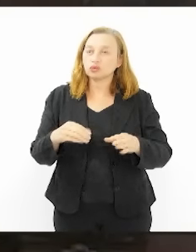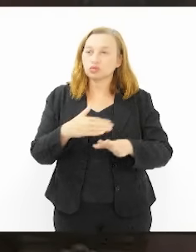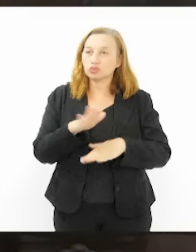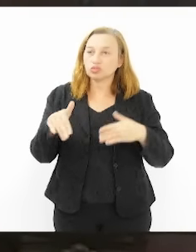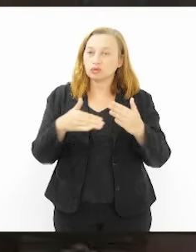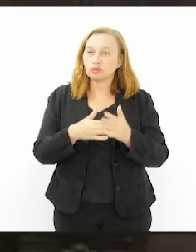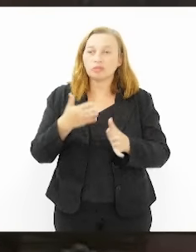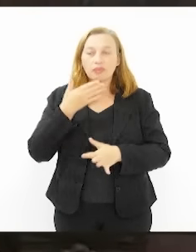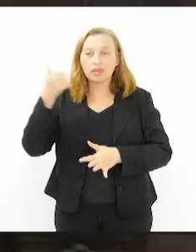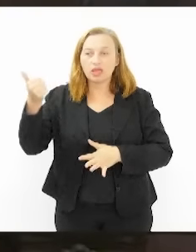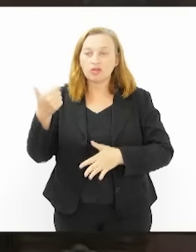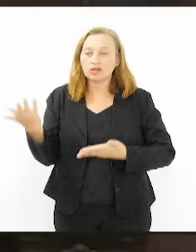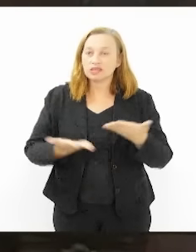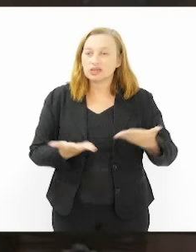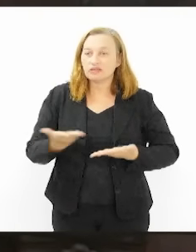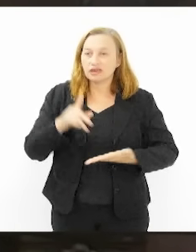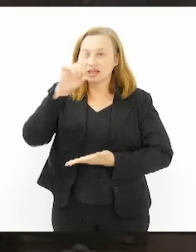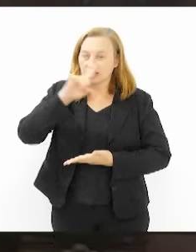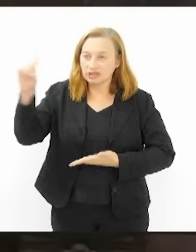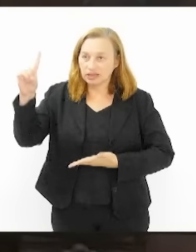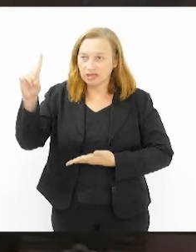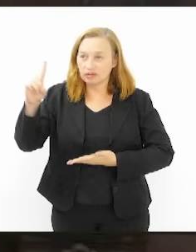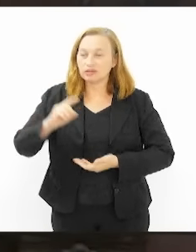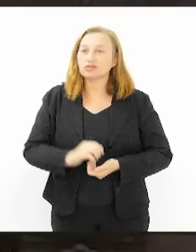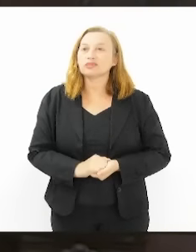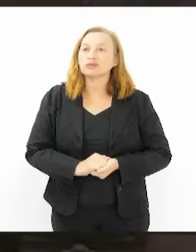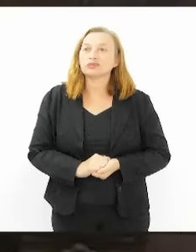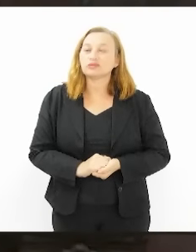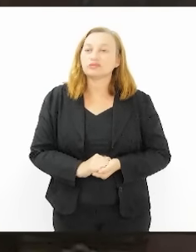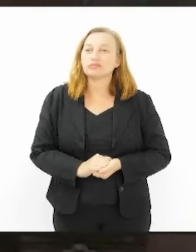melhor servir a Deus como filho da Igreja